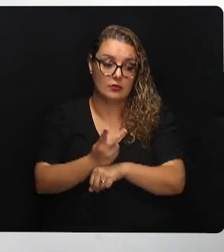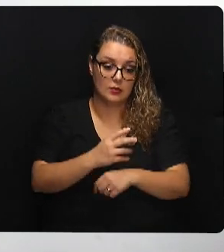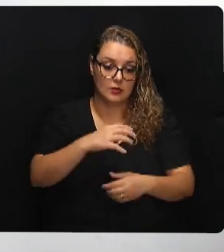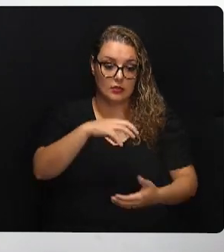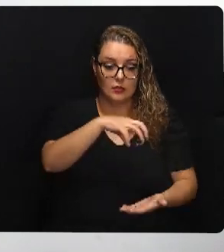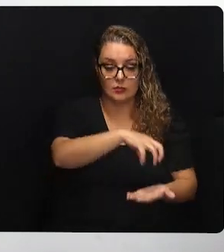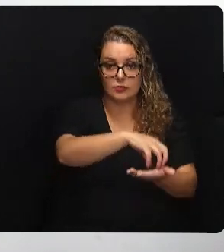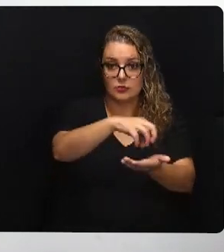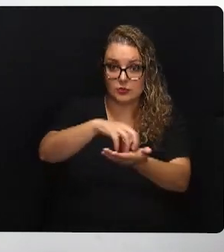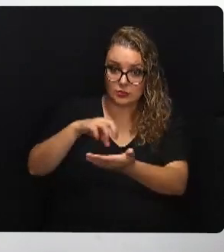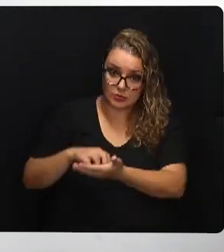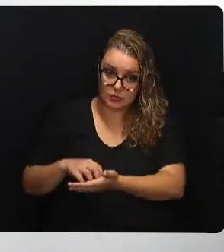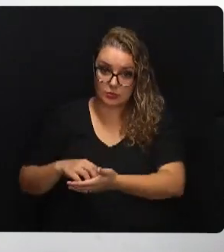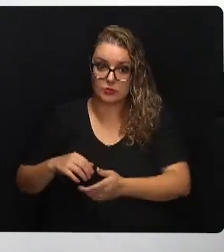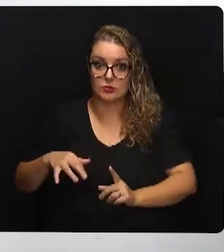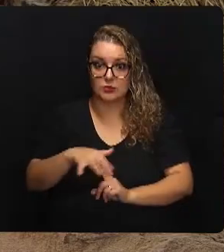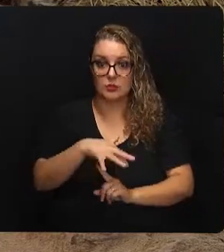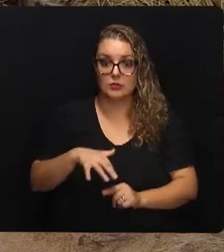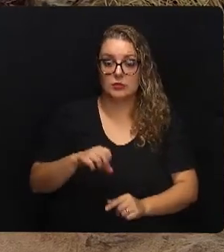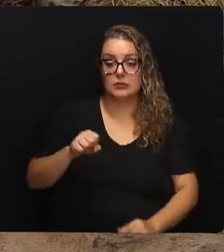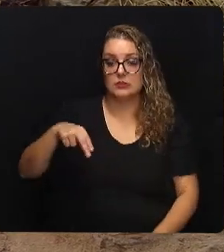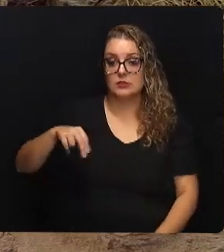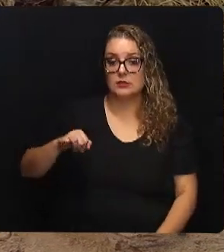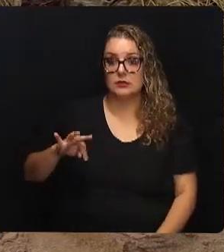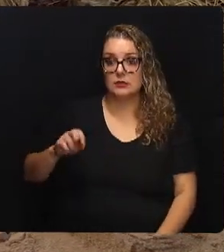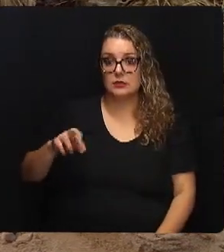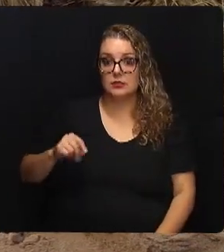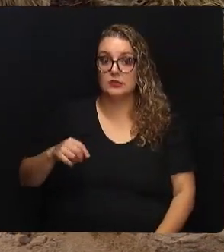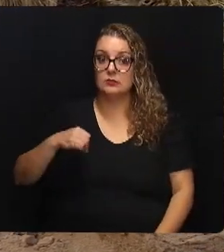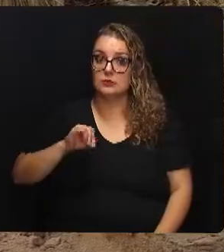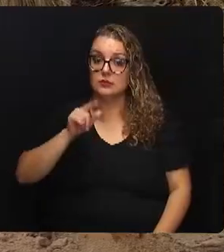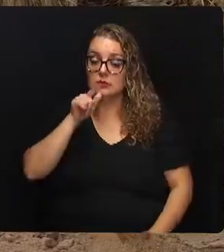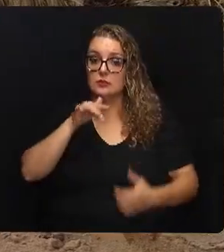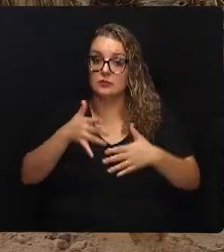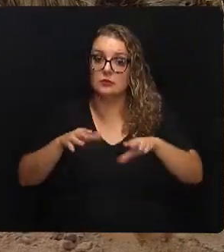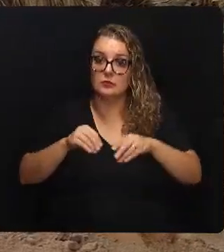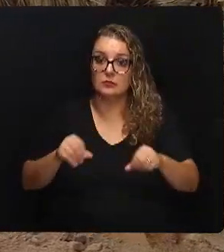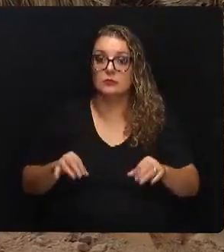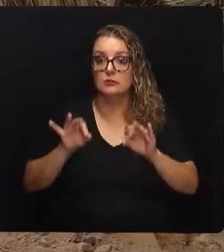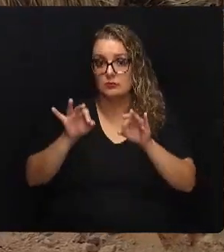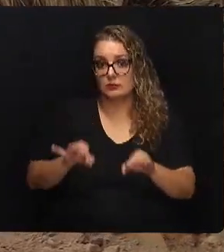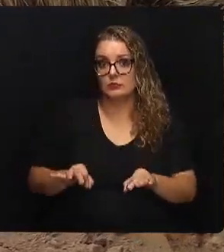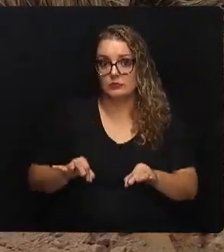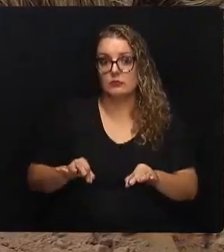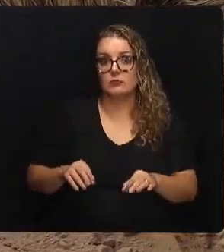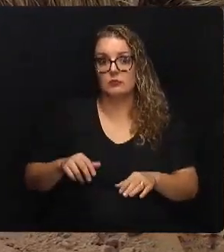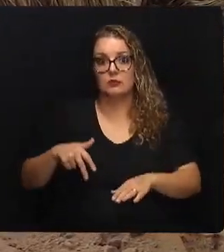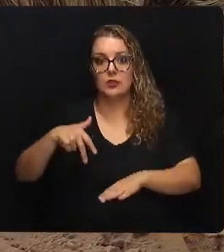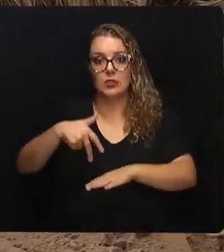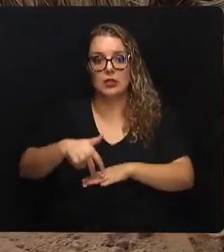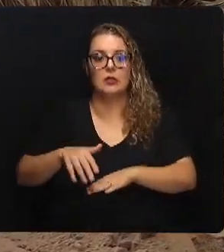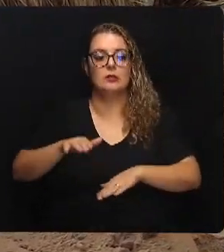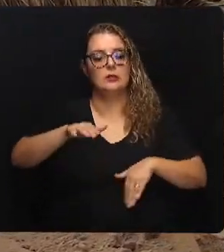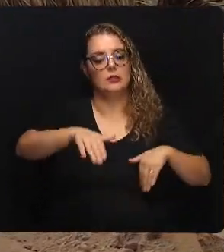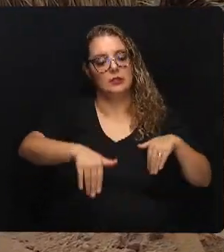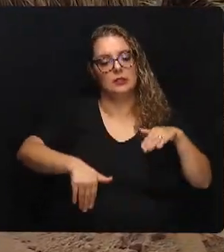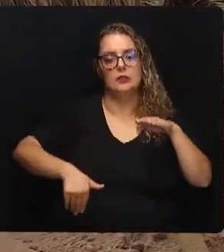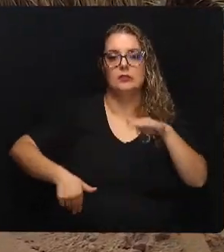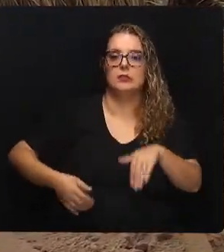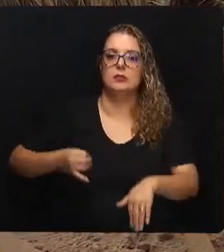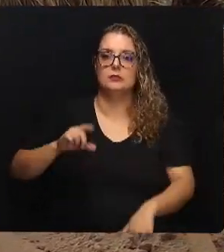órgãos ambientais, sanitários, locais, se aquela praia está própria para